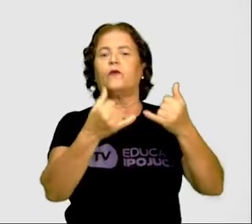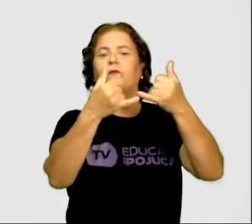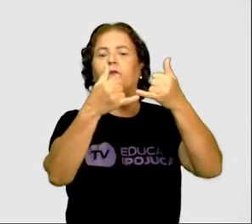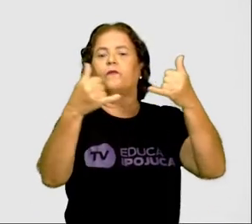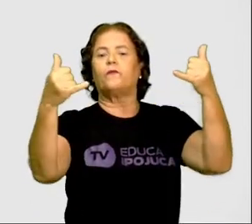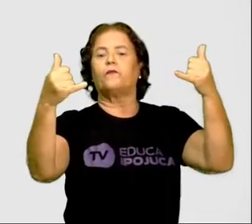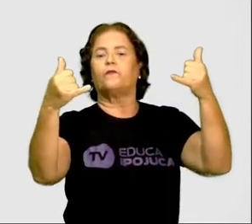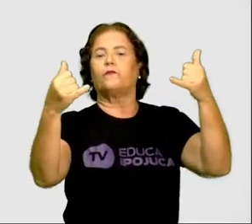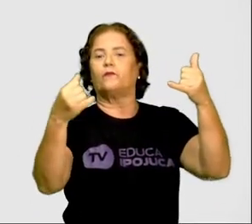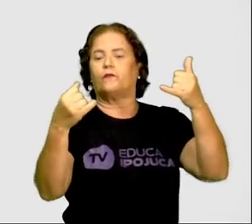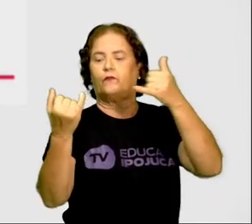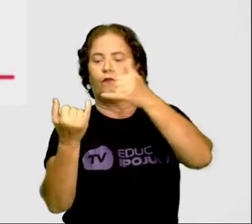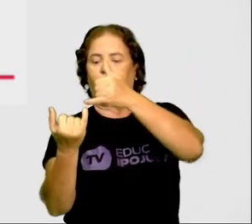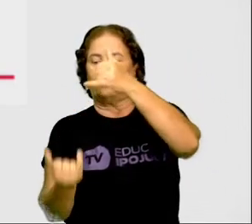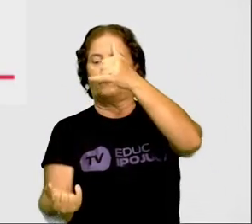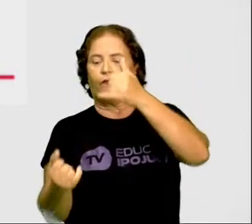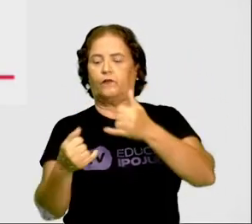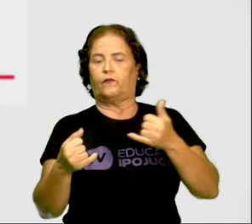1, 2, 3, 4.